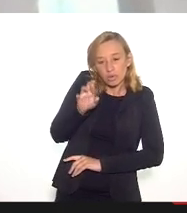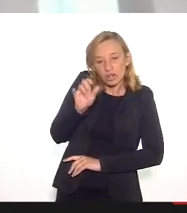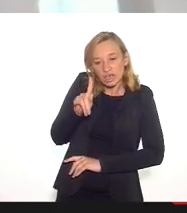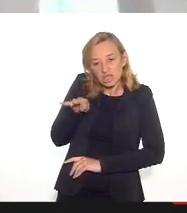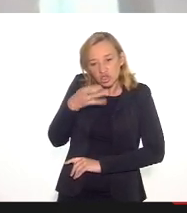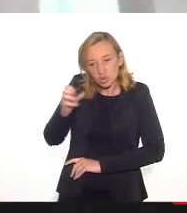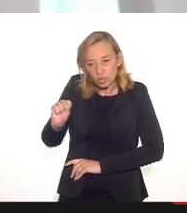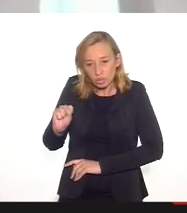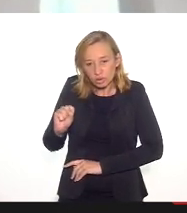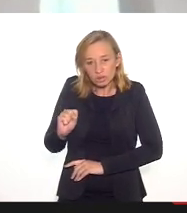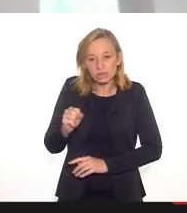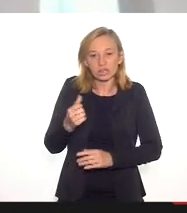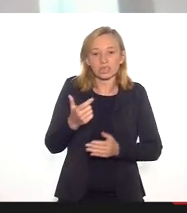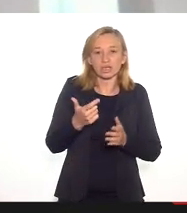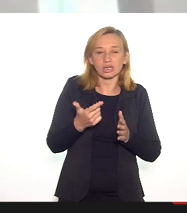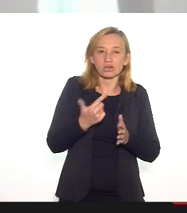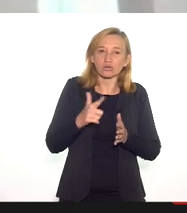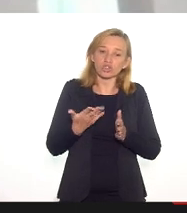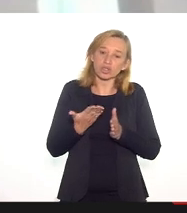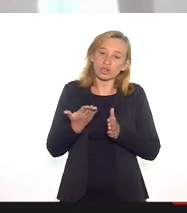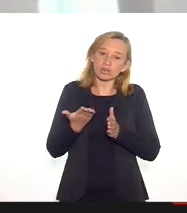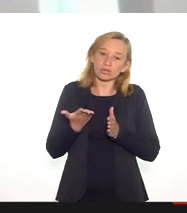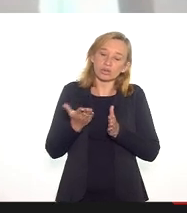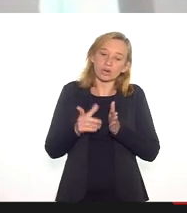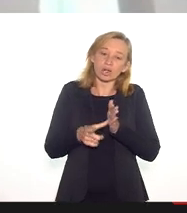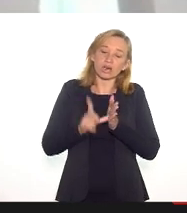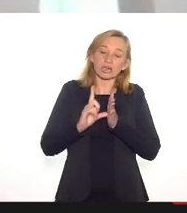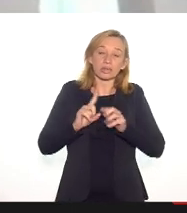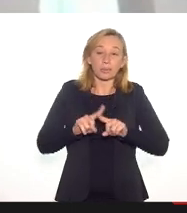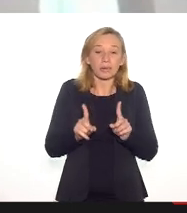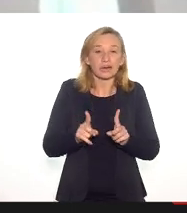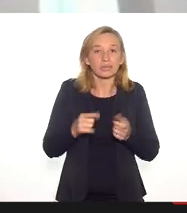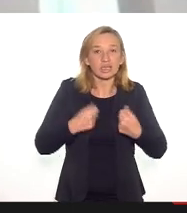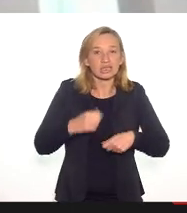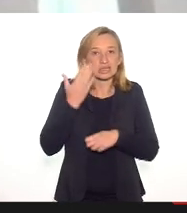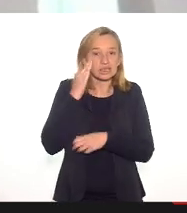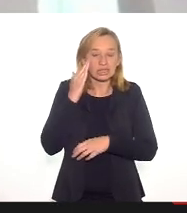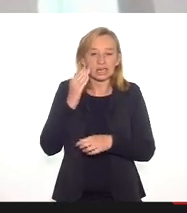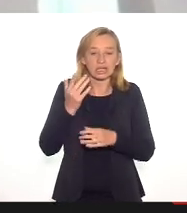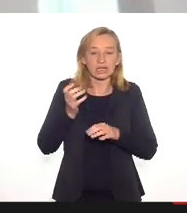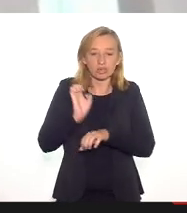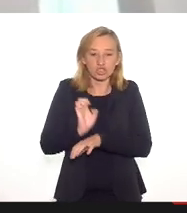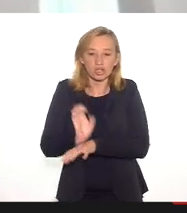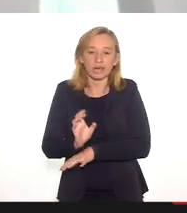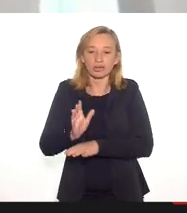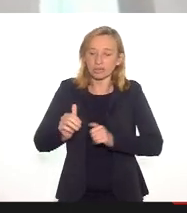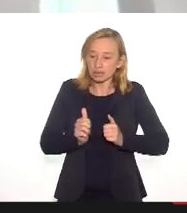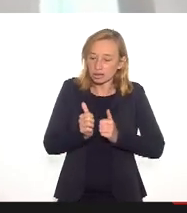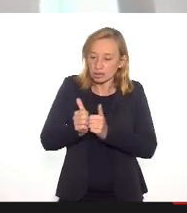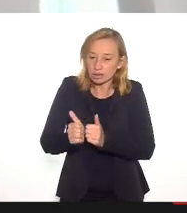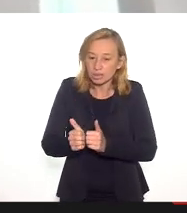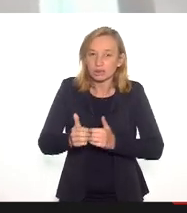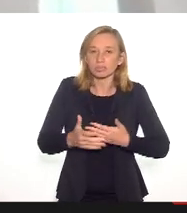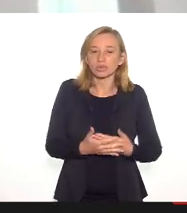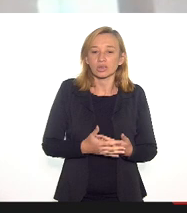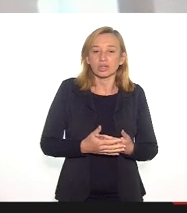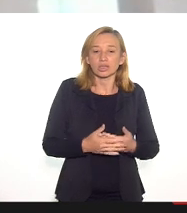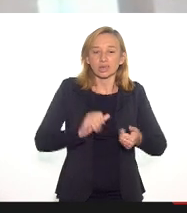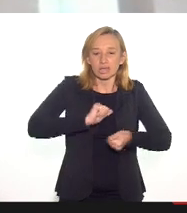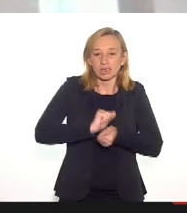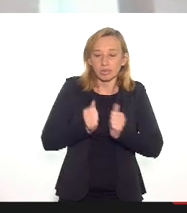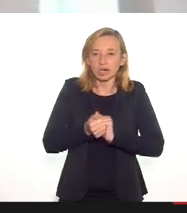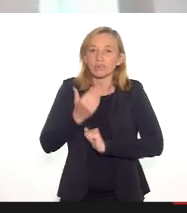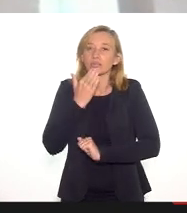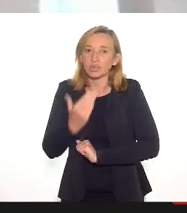exigências essas que não existiam anteriormente, mas a gente tem que entender que o Estado ali tem a sua forma de andar, então a gente adequou ao que foi